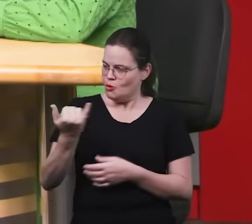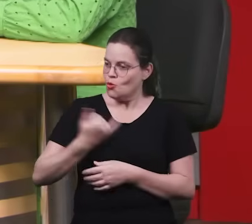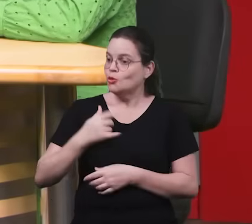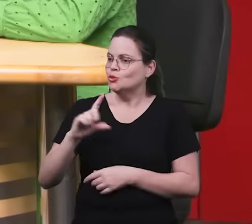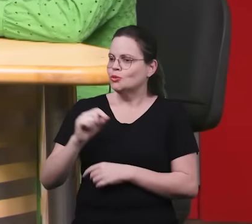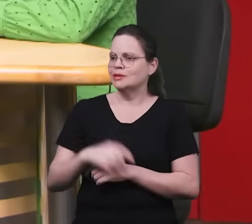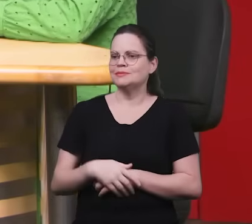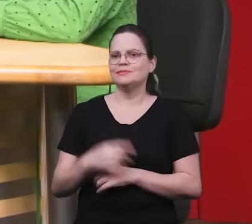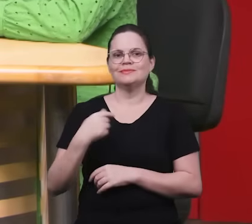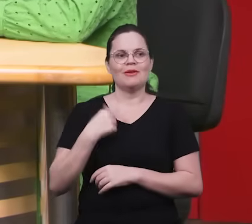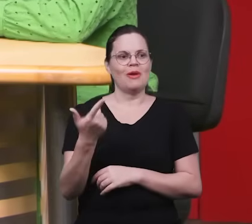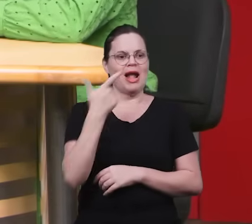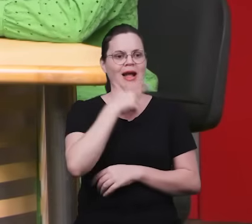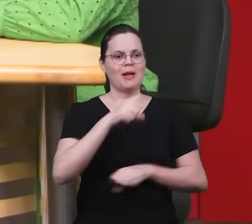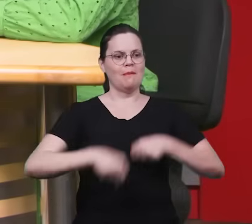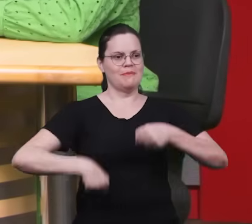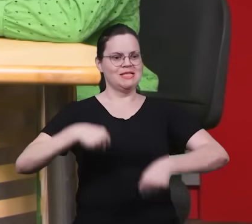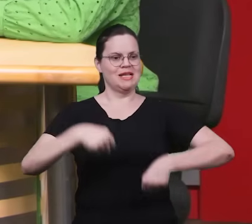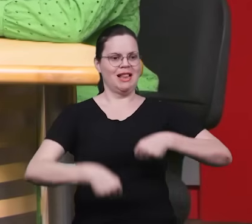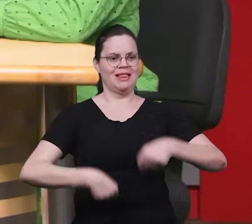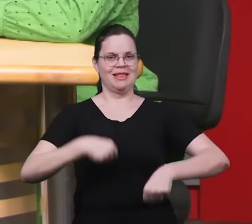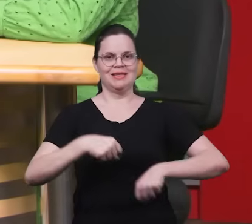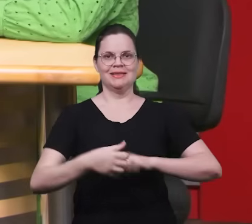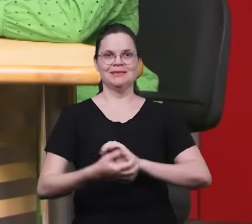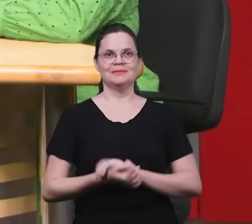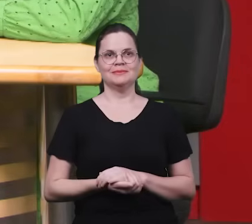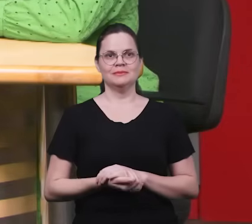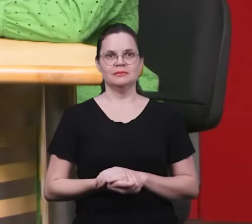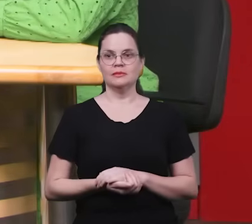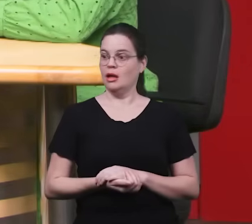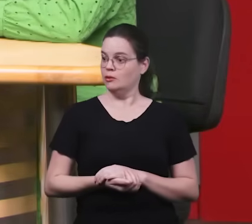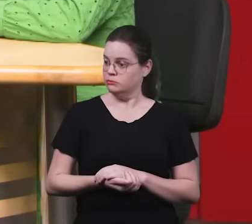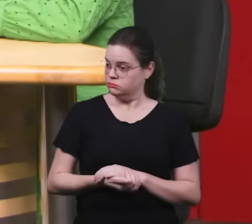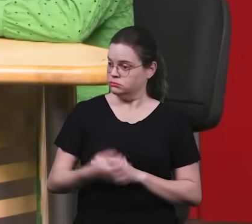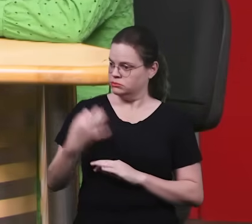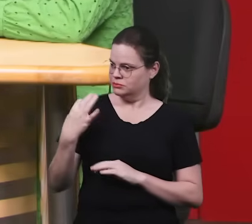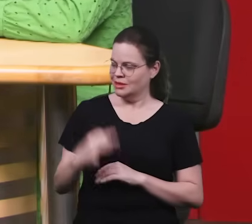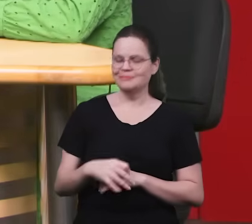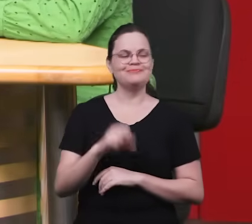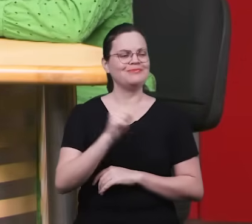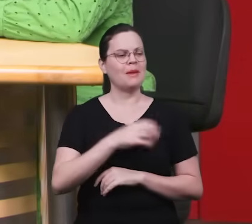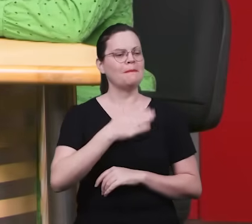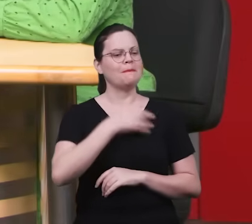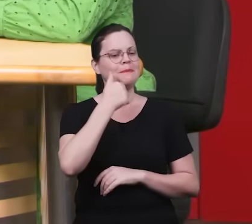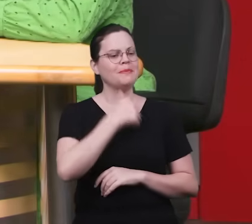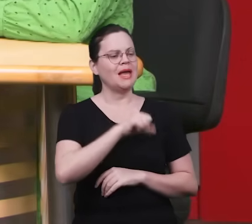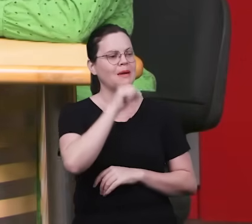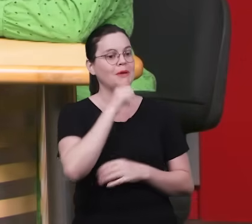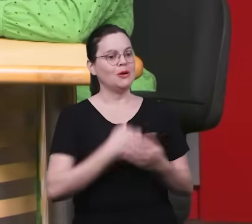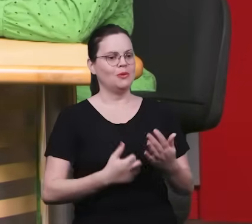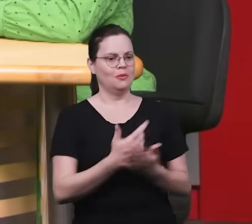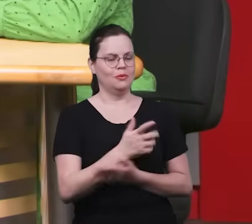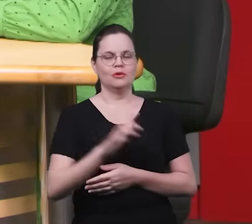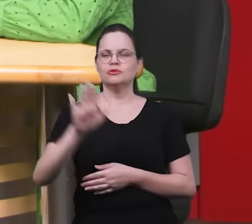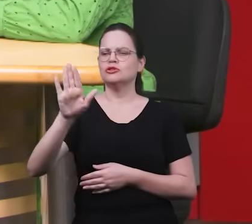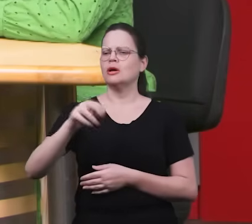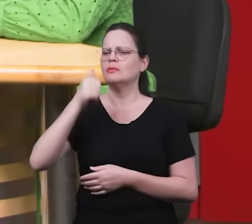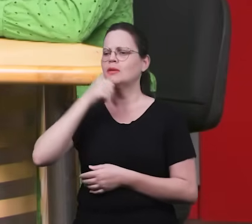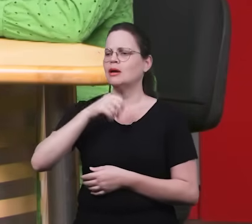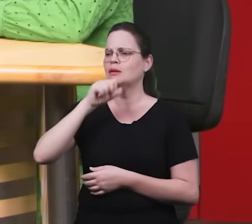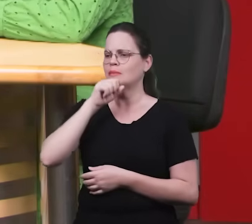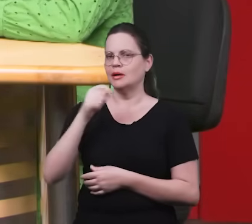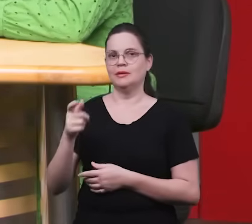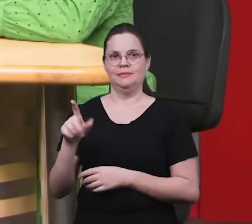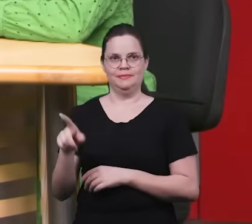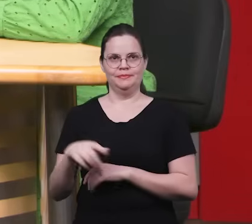saber. Ganhei uma bicicleta. Então, é mesmo? A minha mãe comprou. E eu fui conversar com a mãe. E a